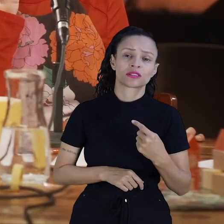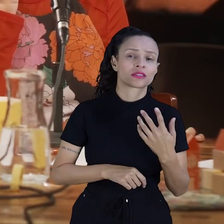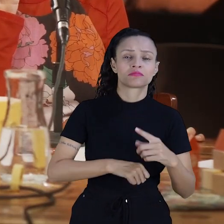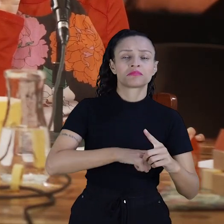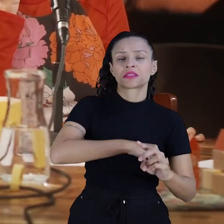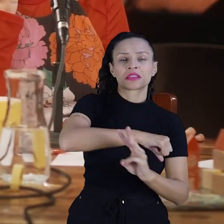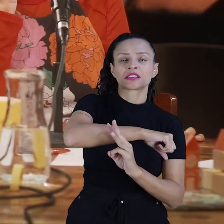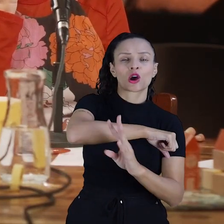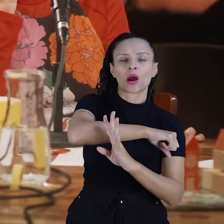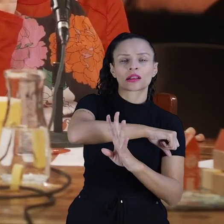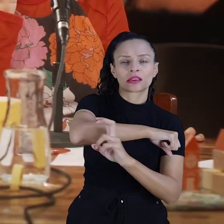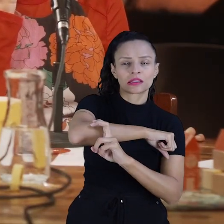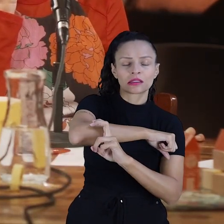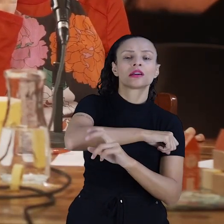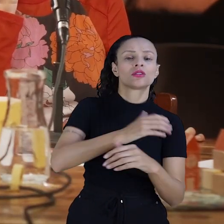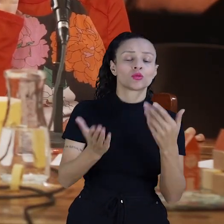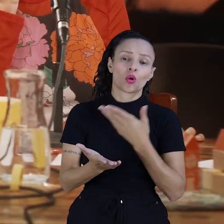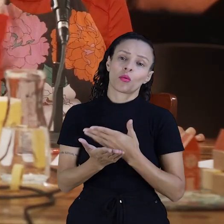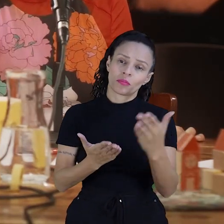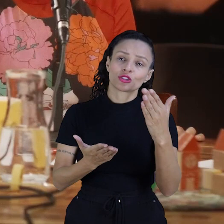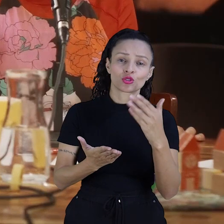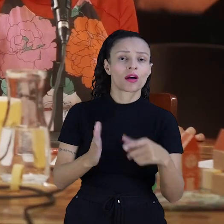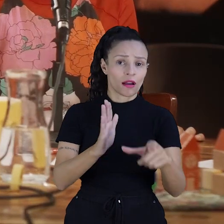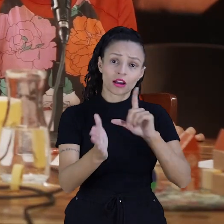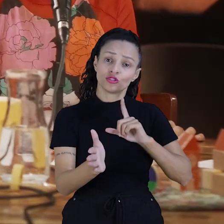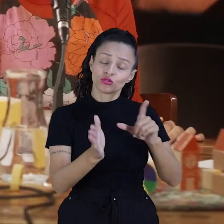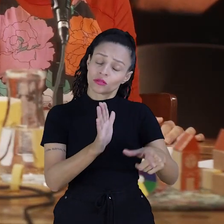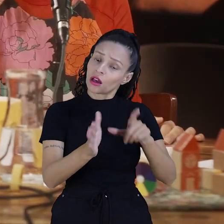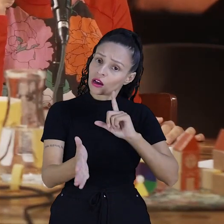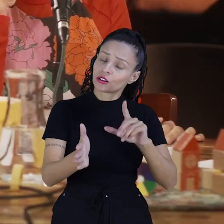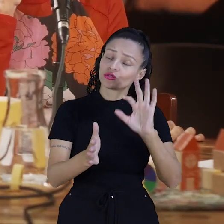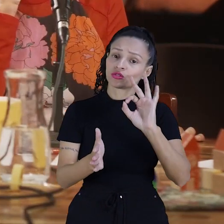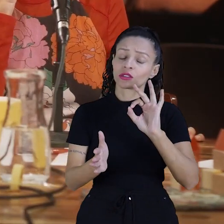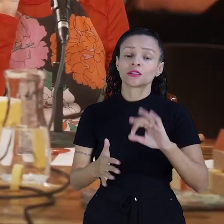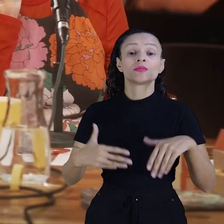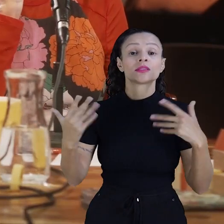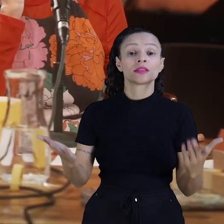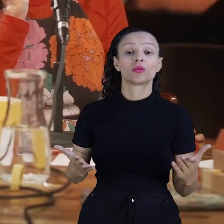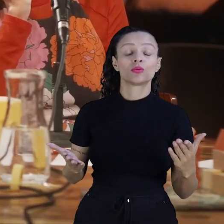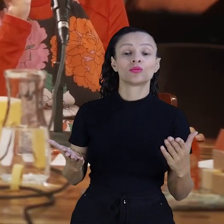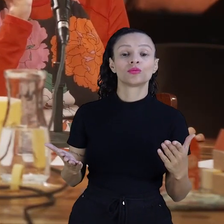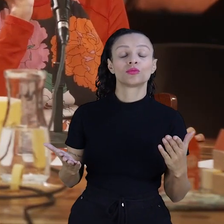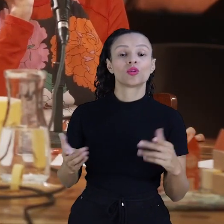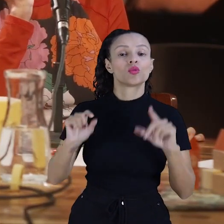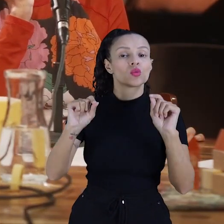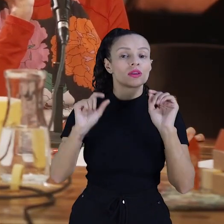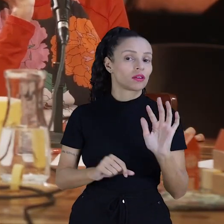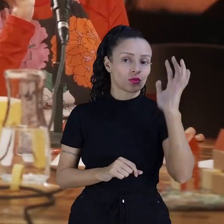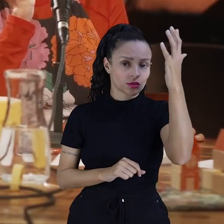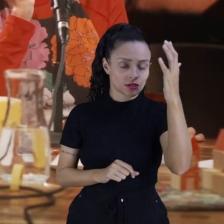quarta, quinta série, a gente passou a escrever e... Até antes, no primeiro ano. Então, assim, o